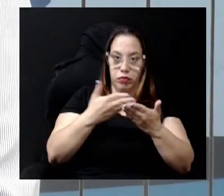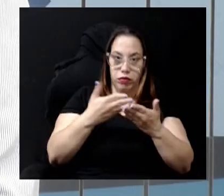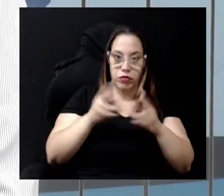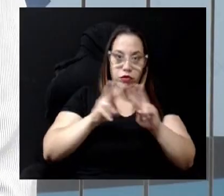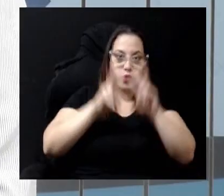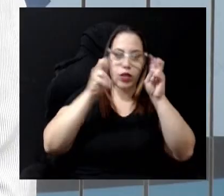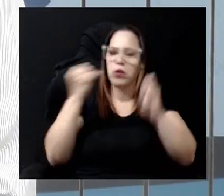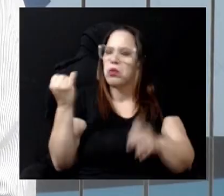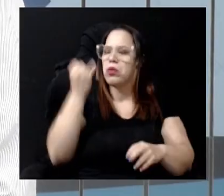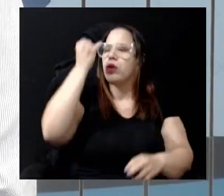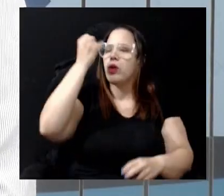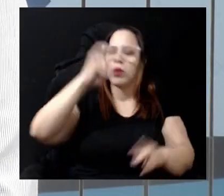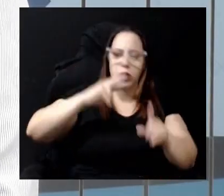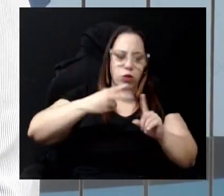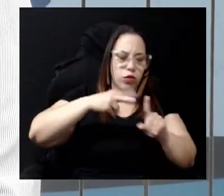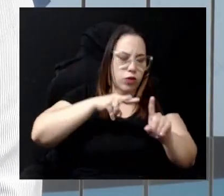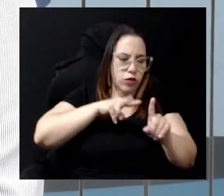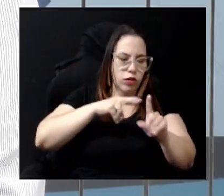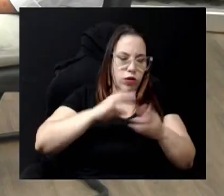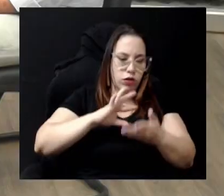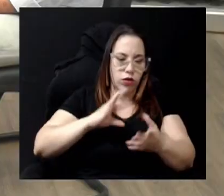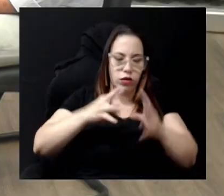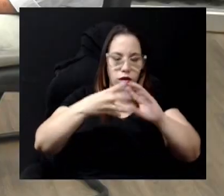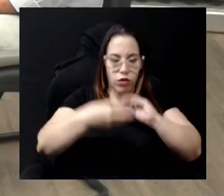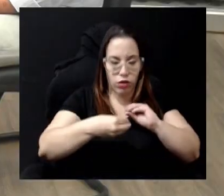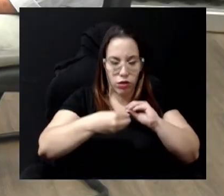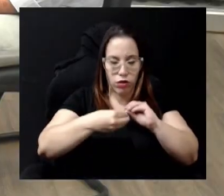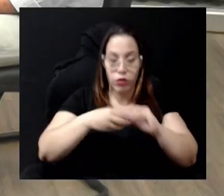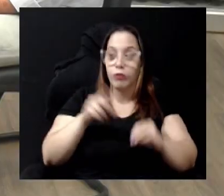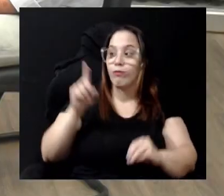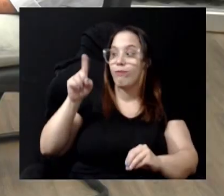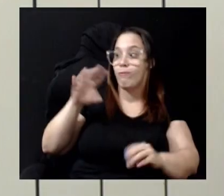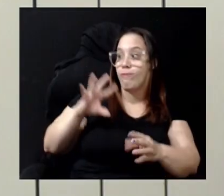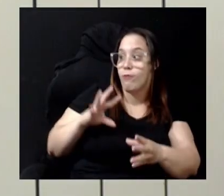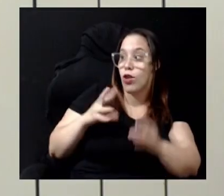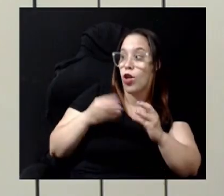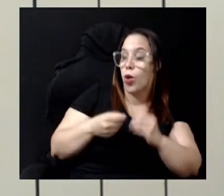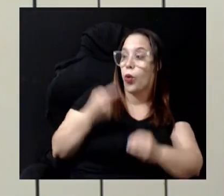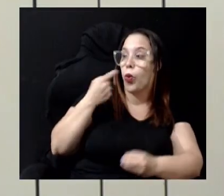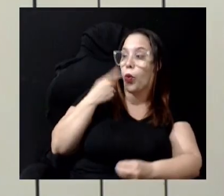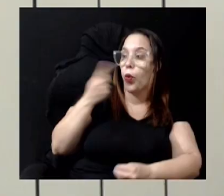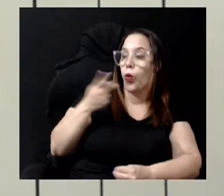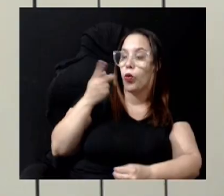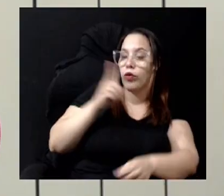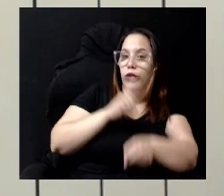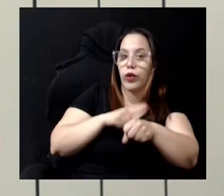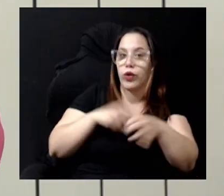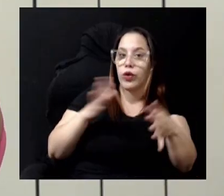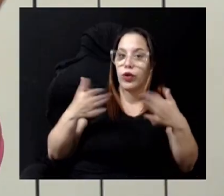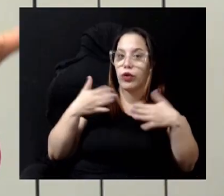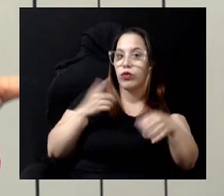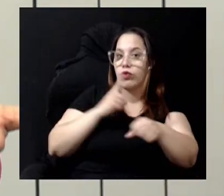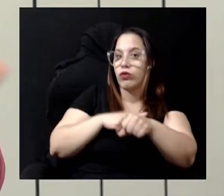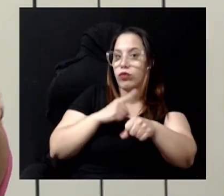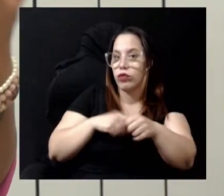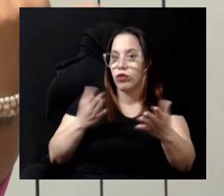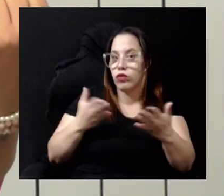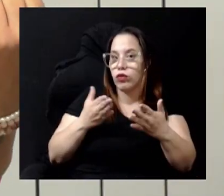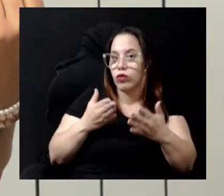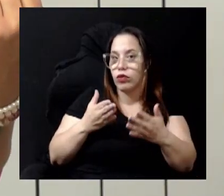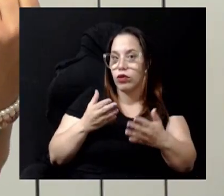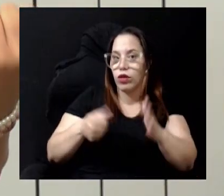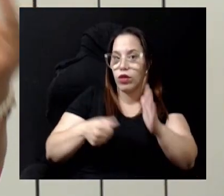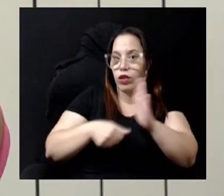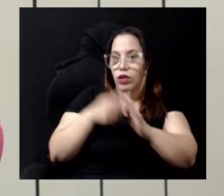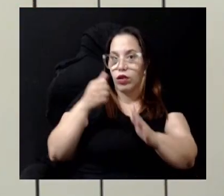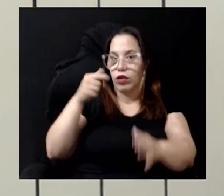de vista da sustentabilidade. Sustentabilidade. Olha, gente, falando de horário de verão, o horário de verão foi instituído pela primeira vez aqui no Brasil. Nós